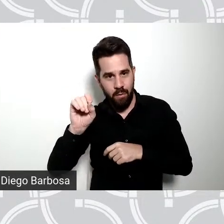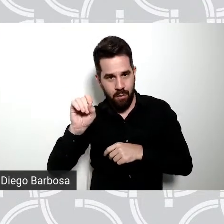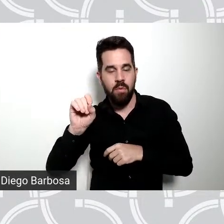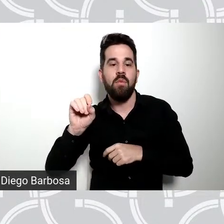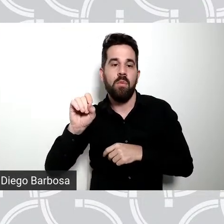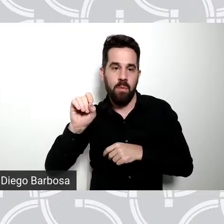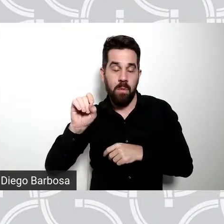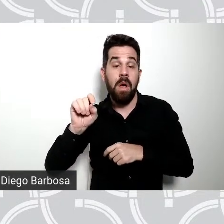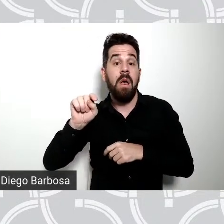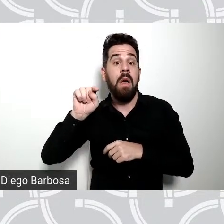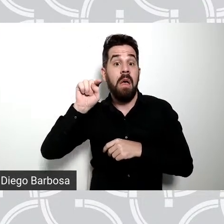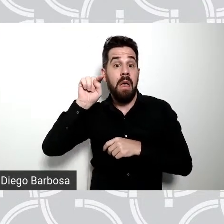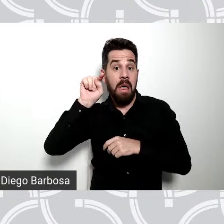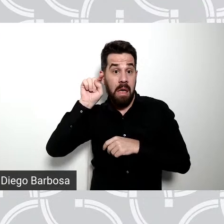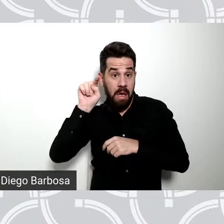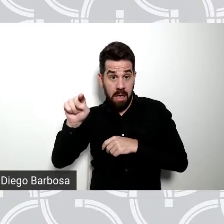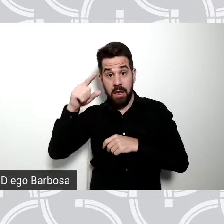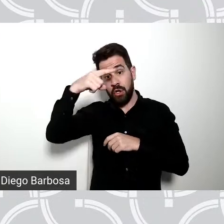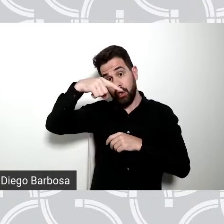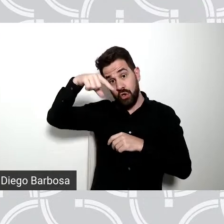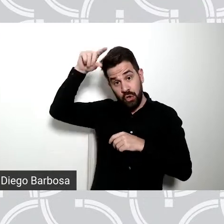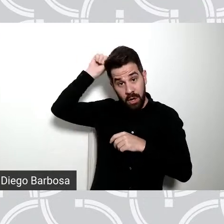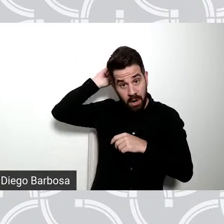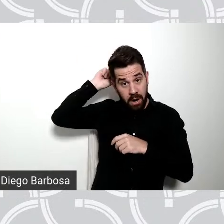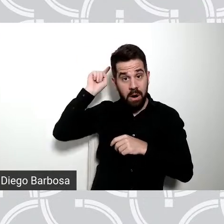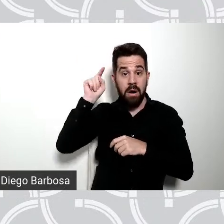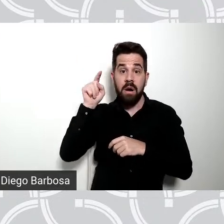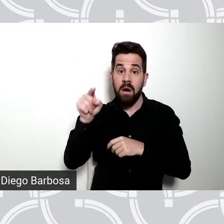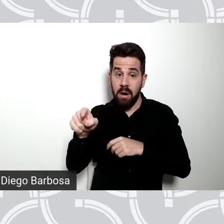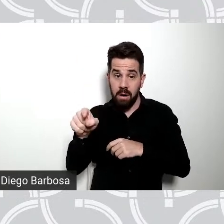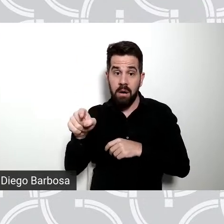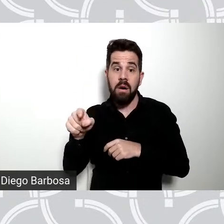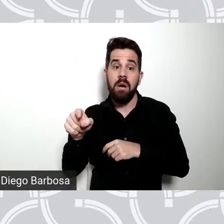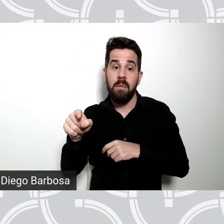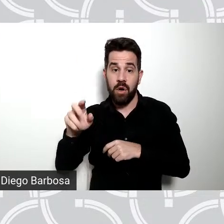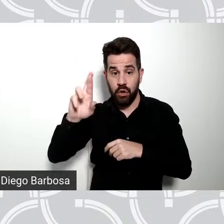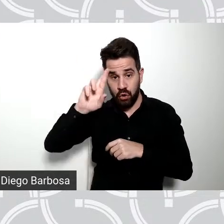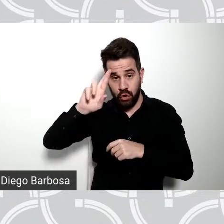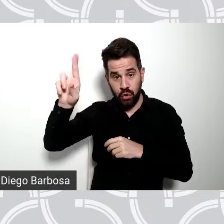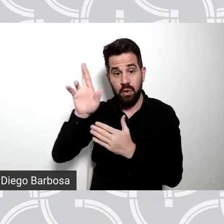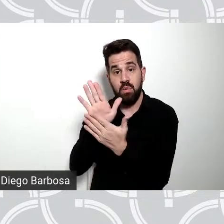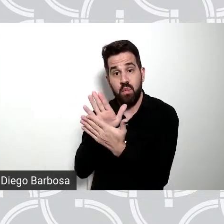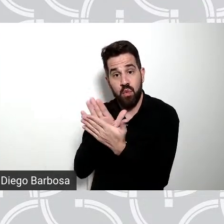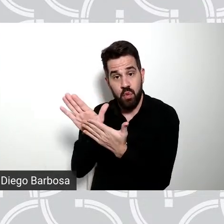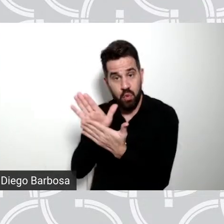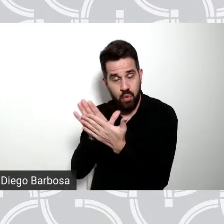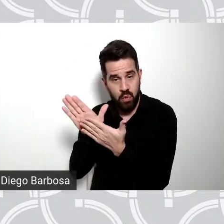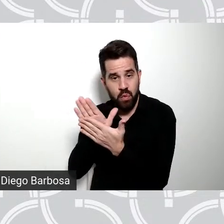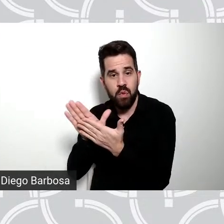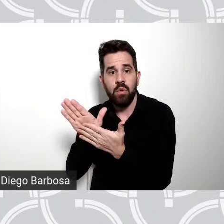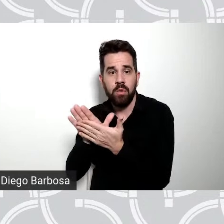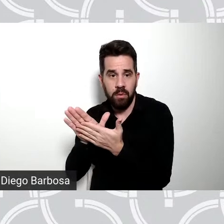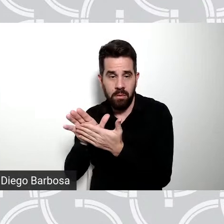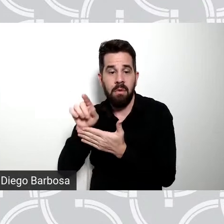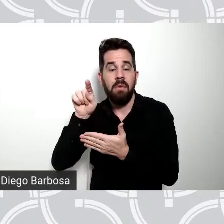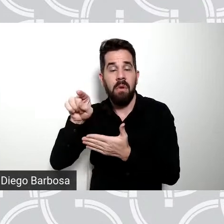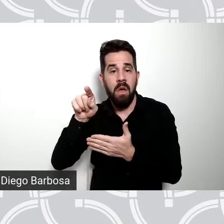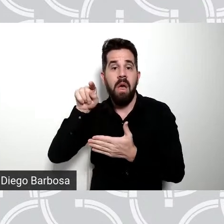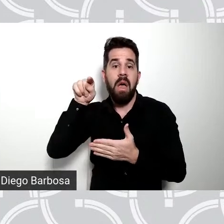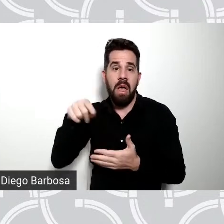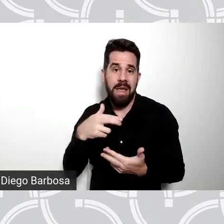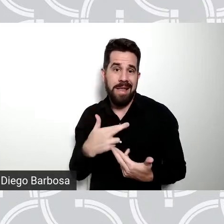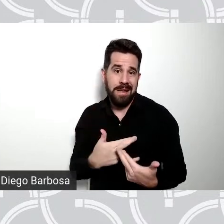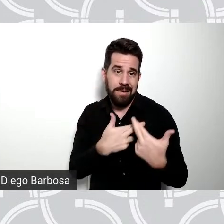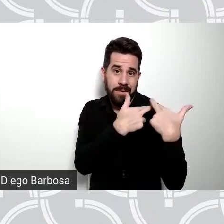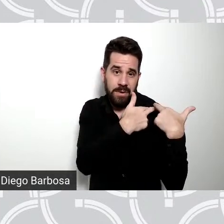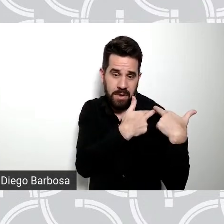editora UNB. Ela é coorganizadora das obras Tradução na Sala de Aula, publicada pela editora UNB em 2014, e